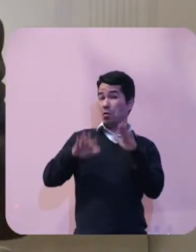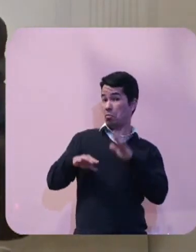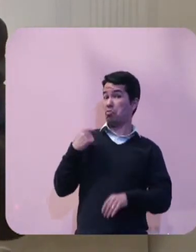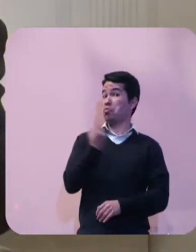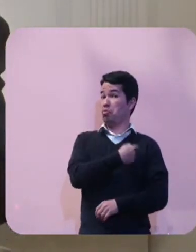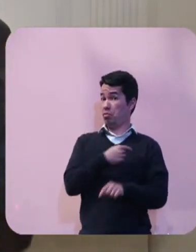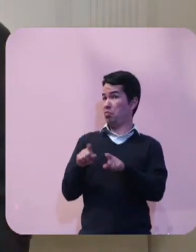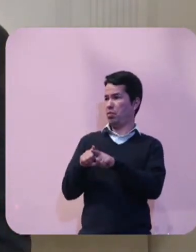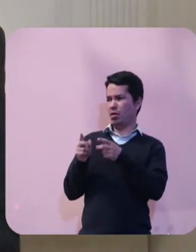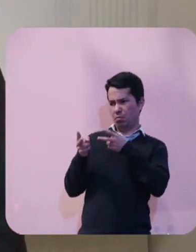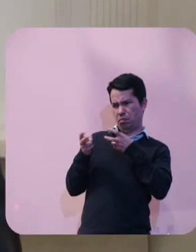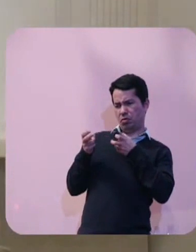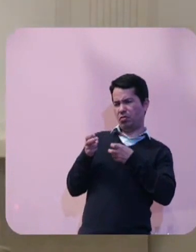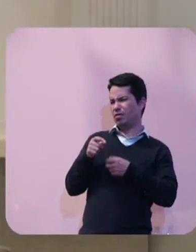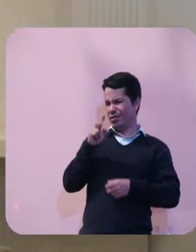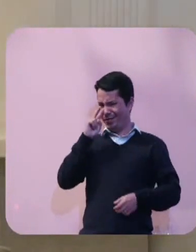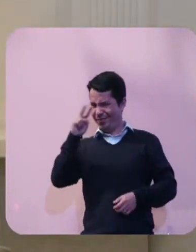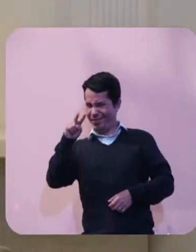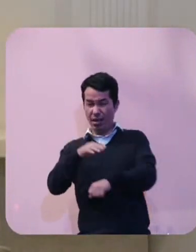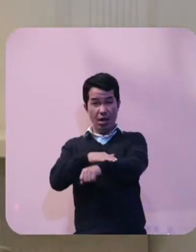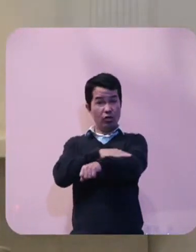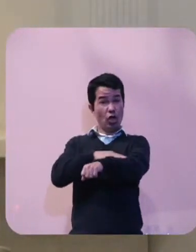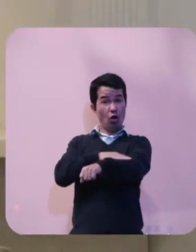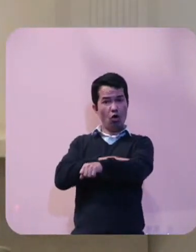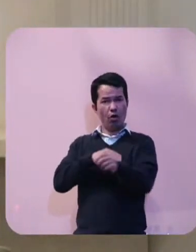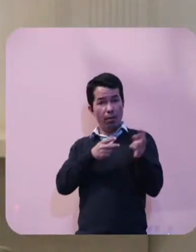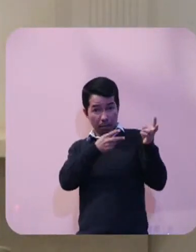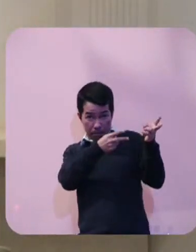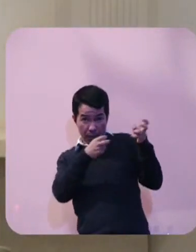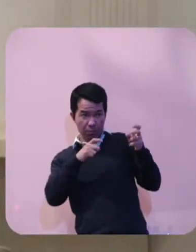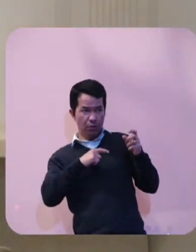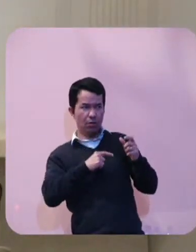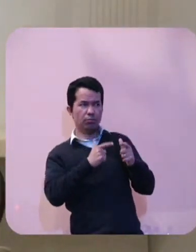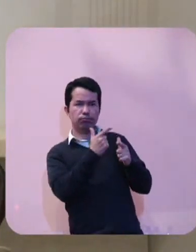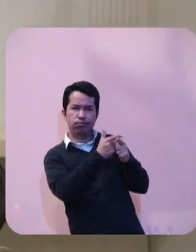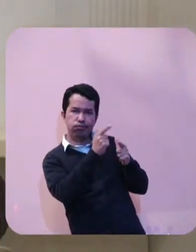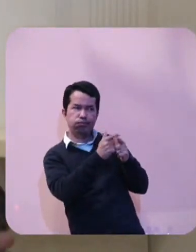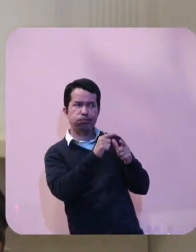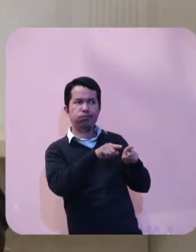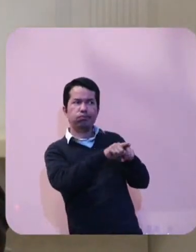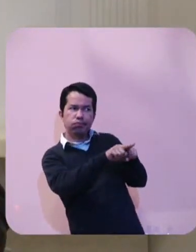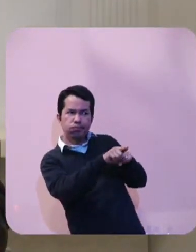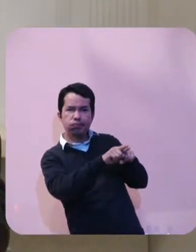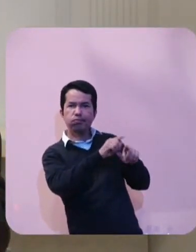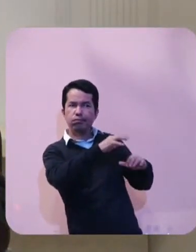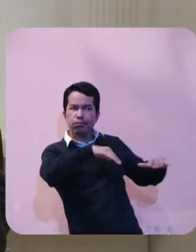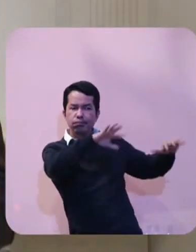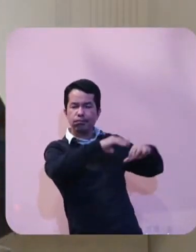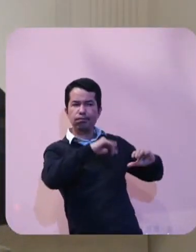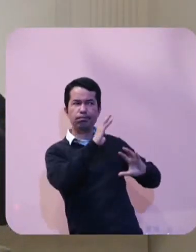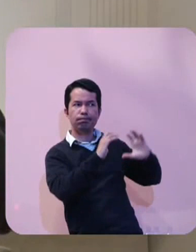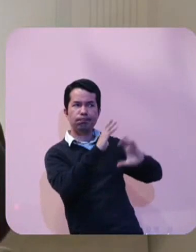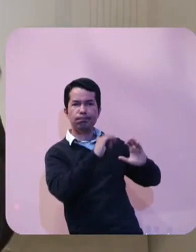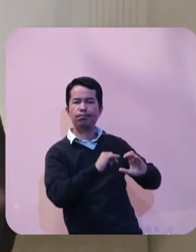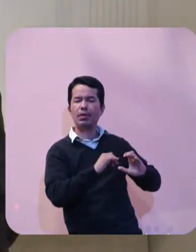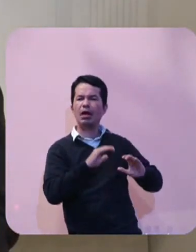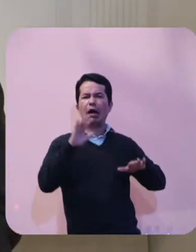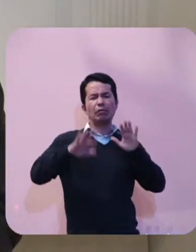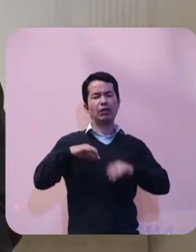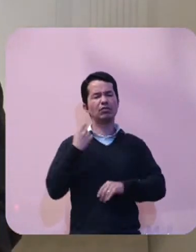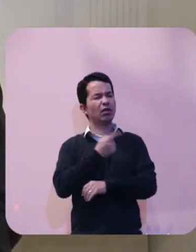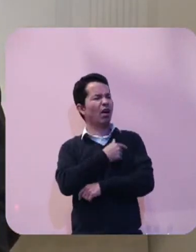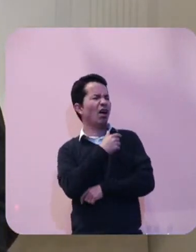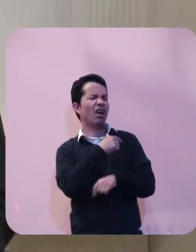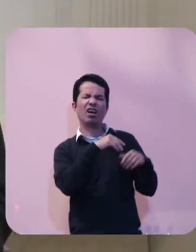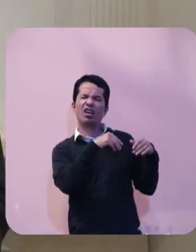percebe, como no caso de Jacó, mas quem sabe por respeitarmos tanto a